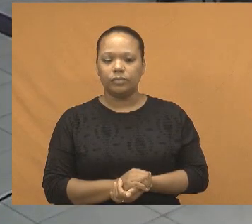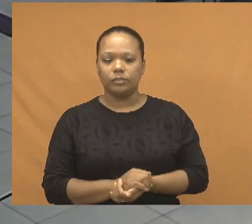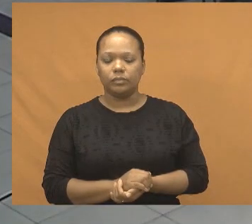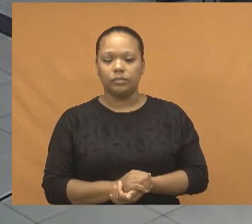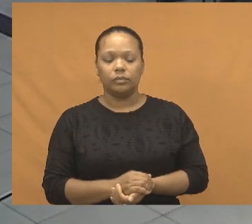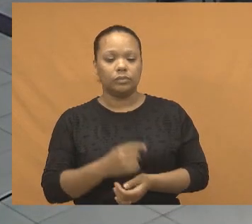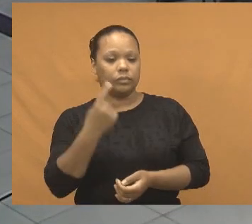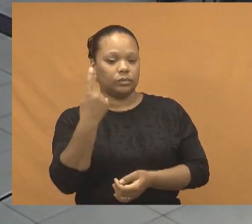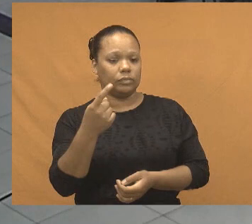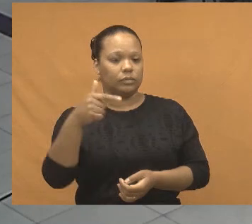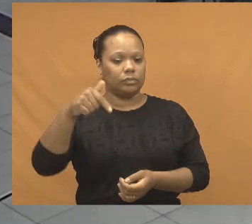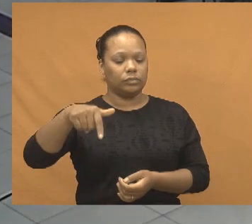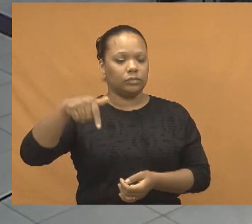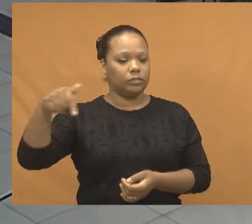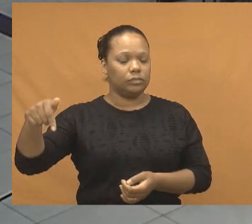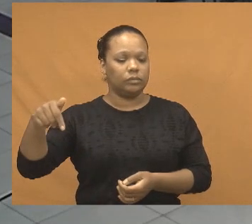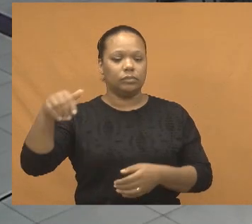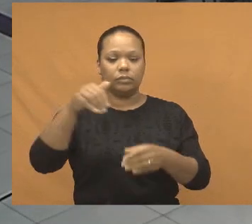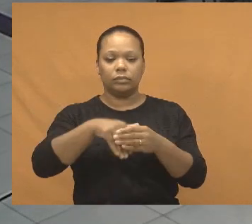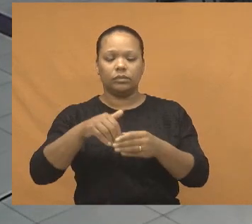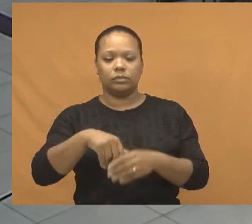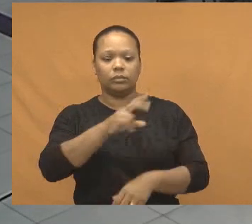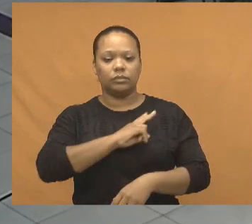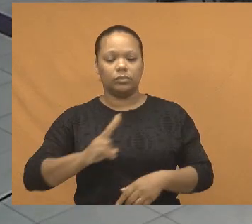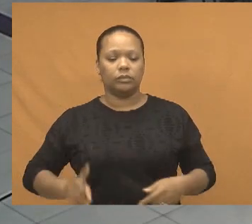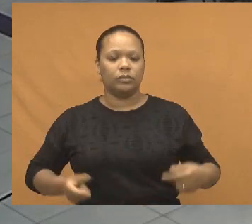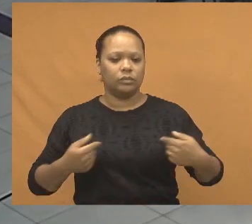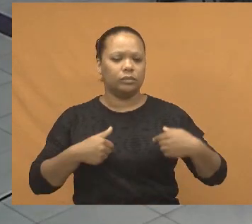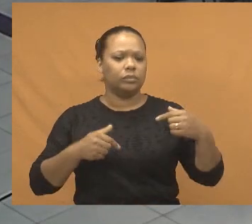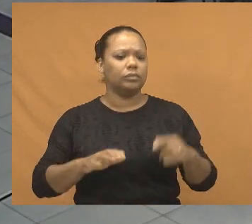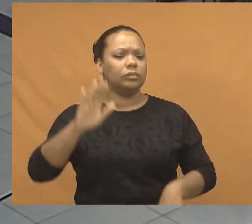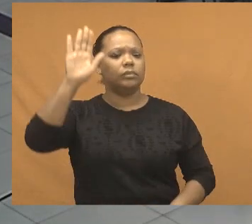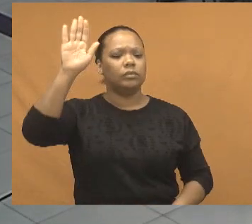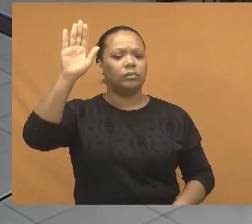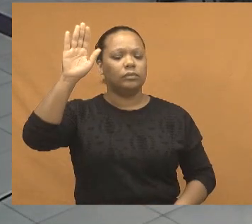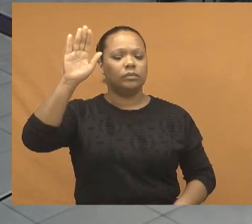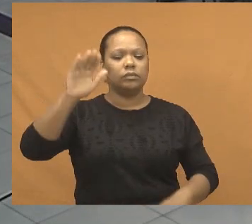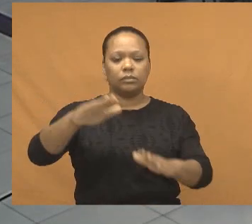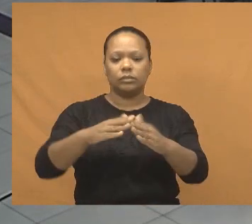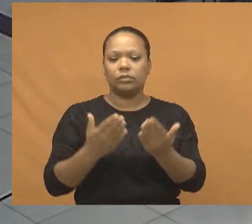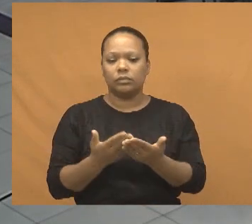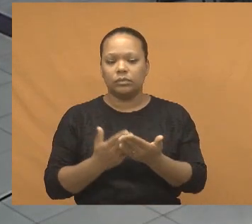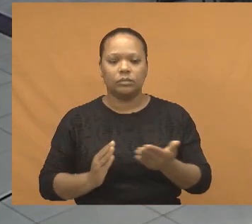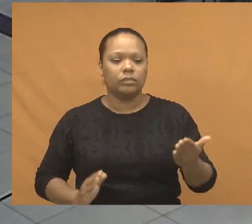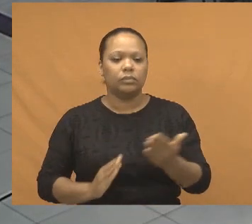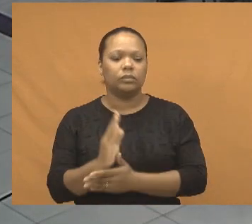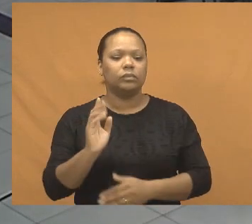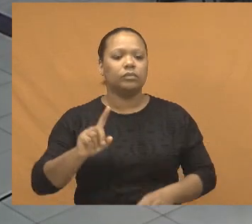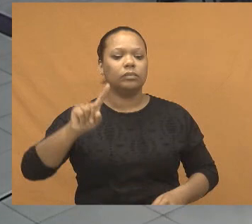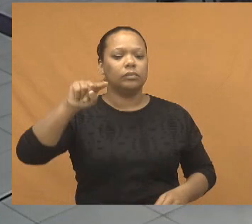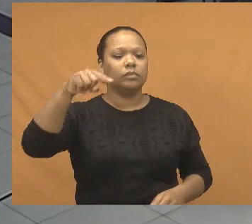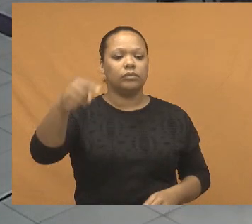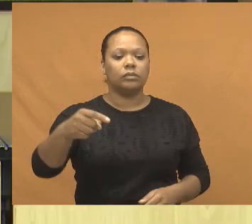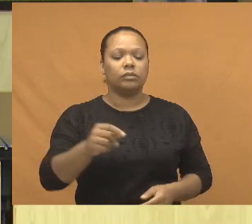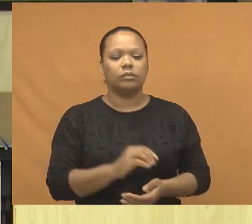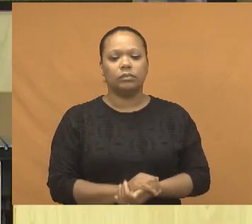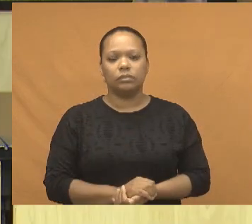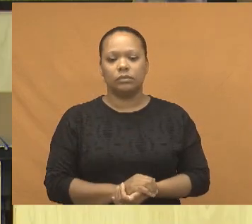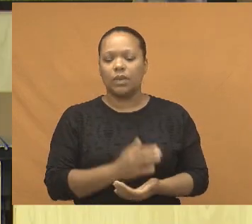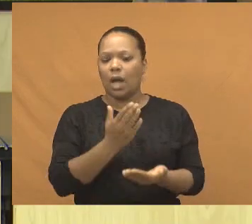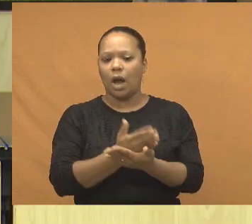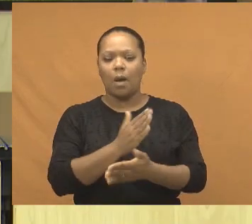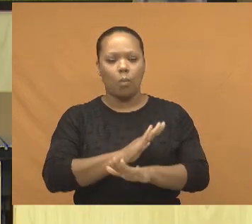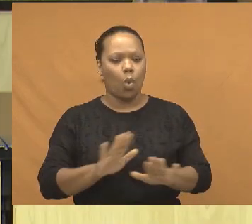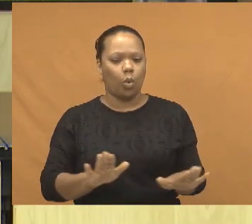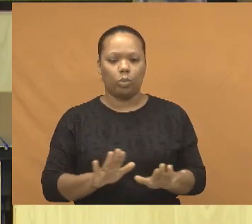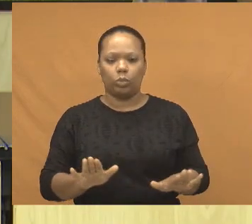Requerimento 177 em votação. Os vereadores contrários se manifestam levantando o braço. Requerimento aprovado. Próximo requerimento. Senhor presidente, não há